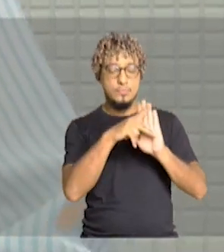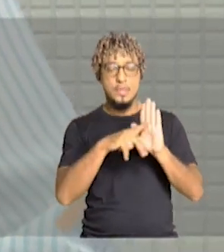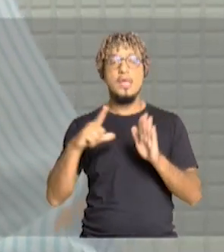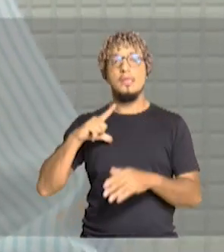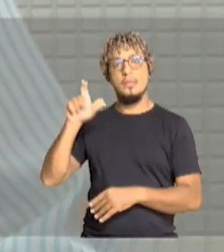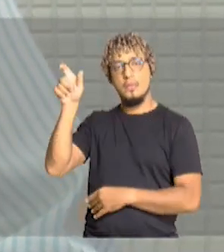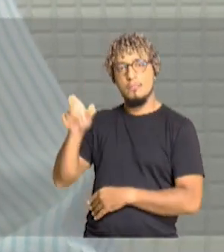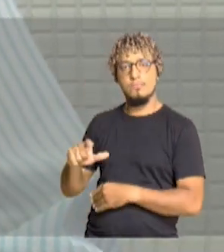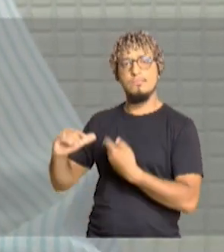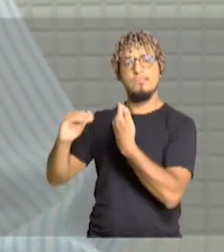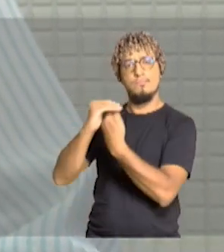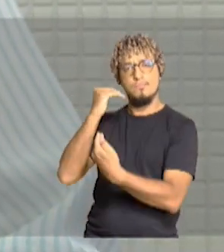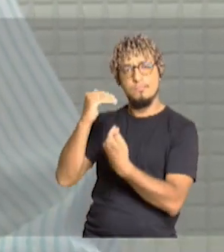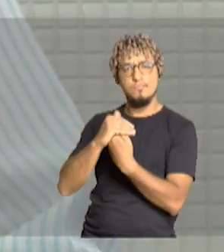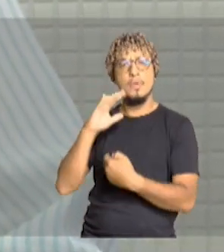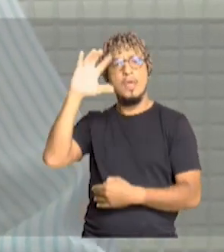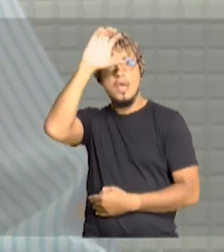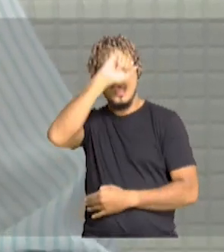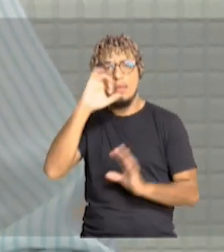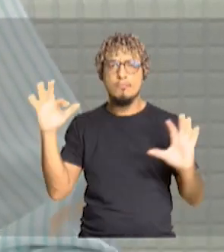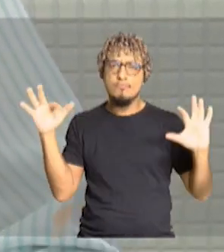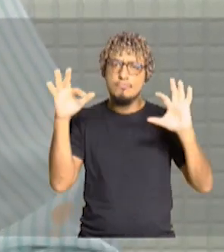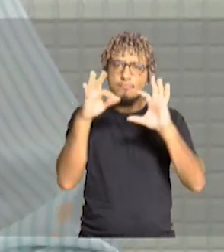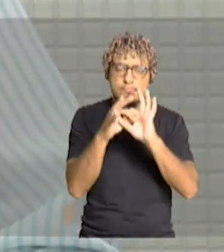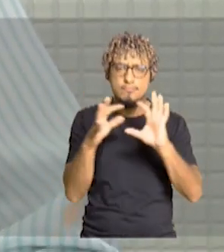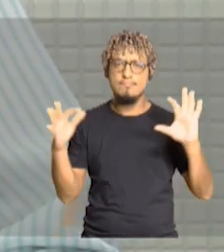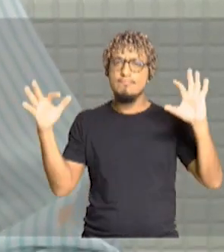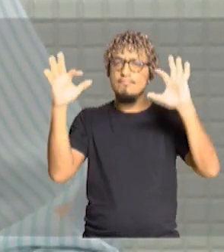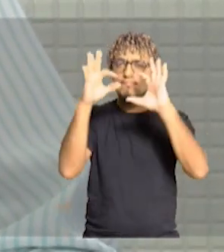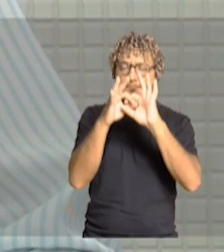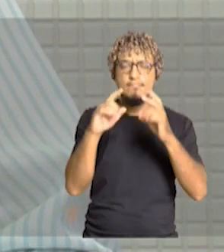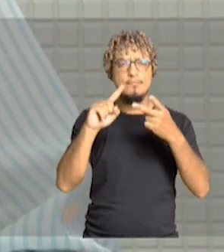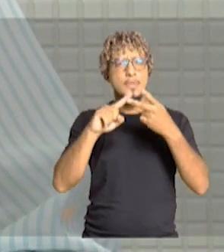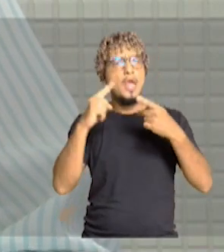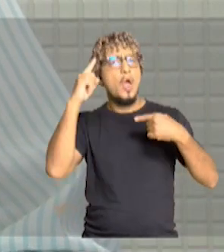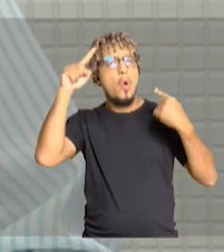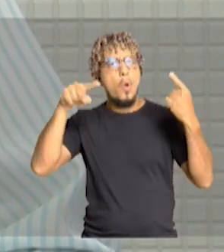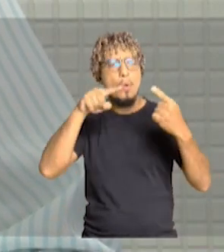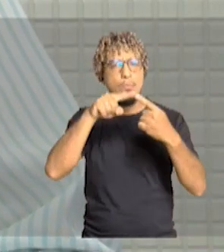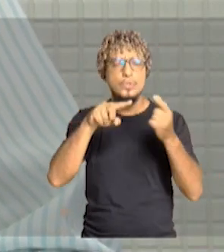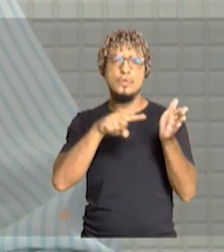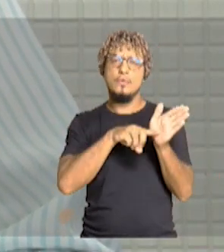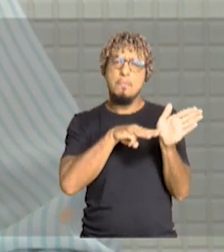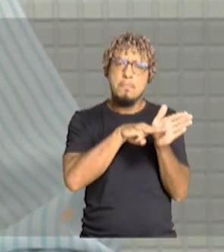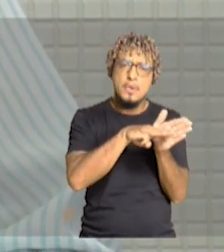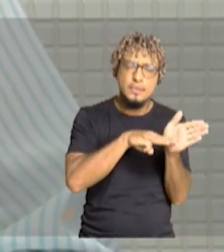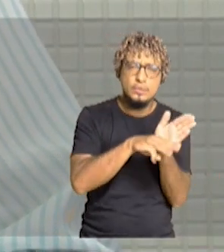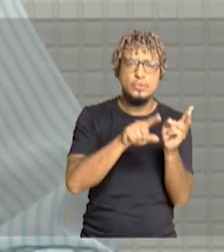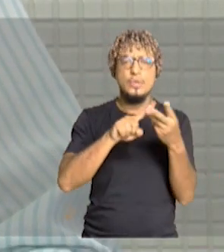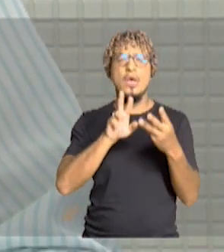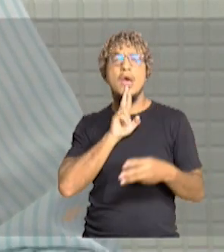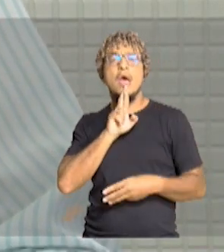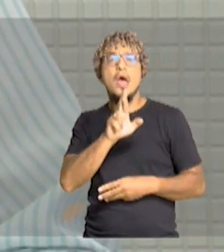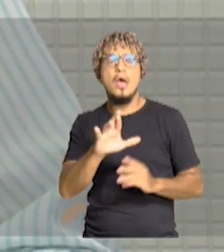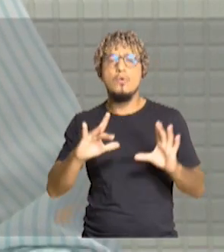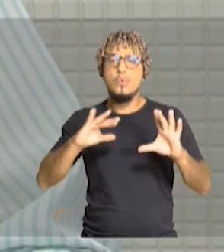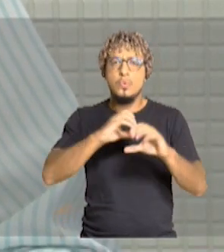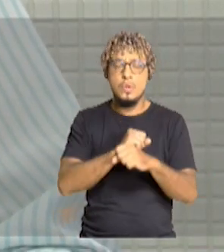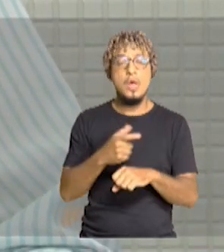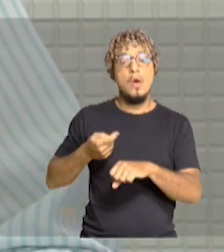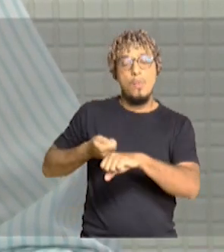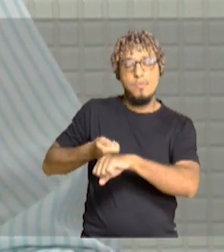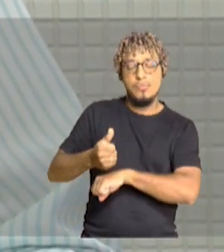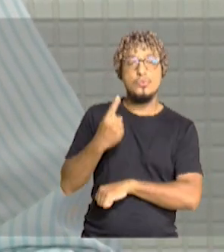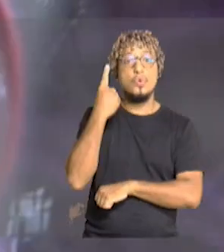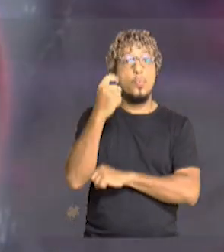orientador vai aprender articular esse projeto os objetivos a metodologia os resultados são